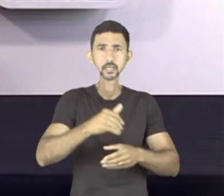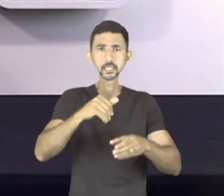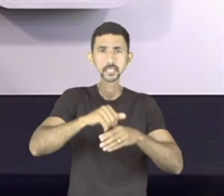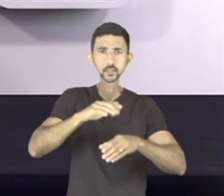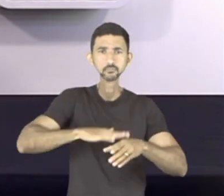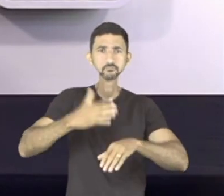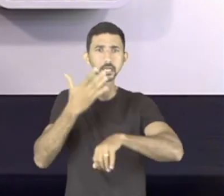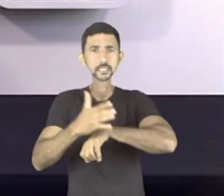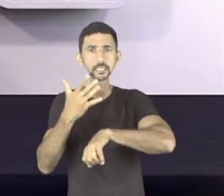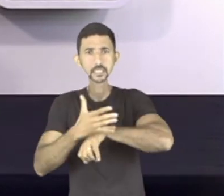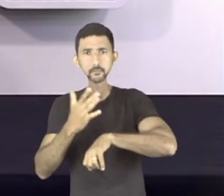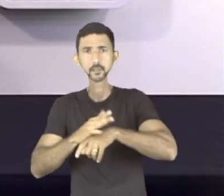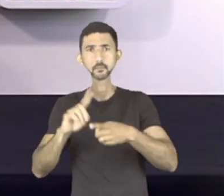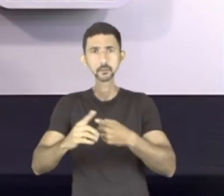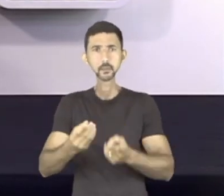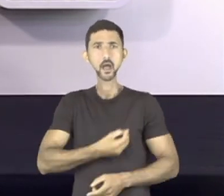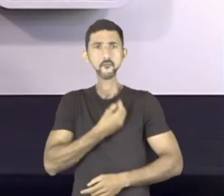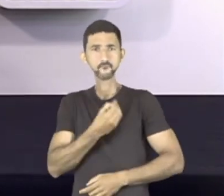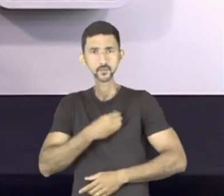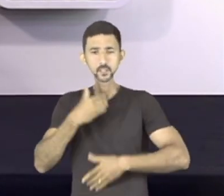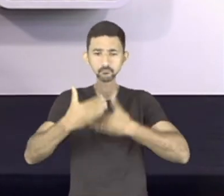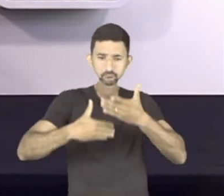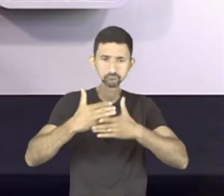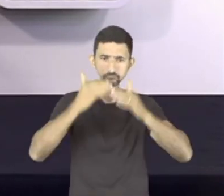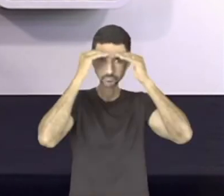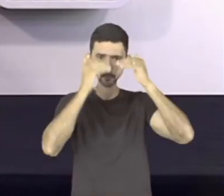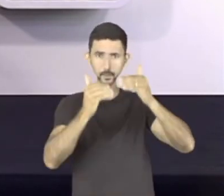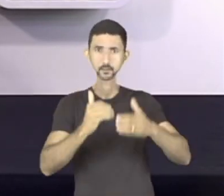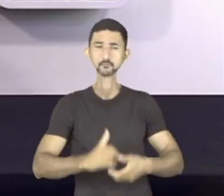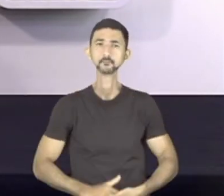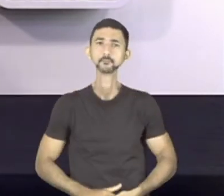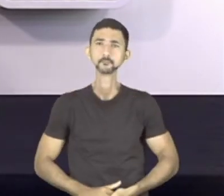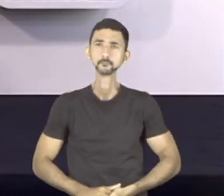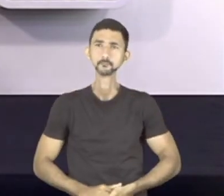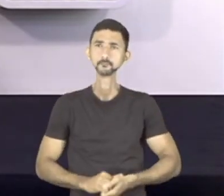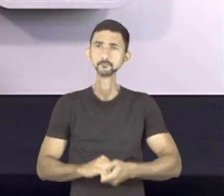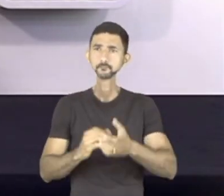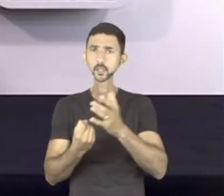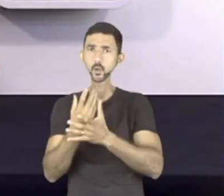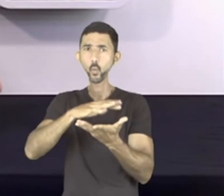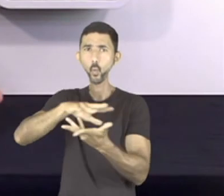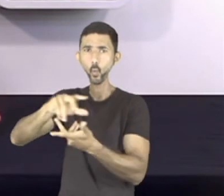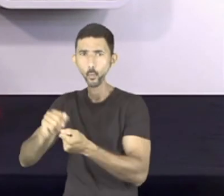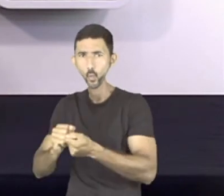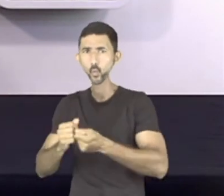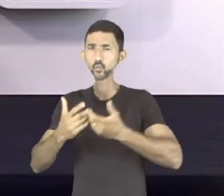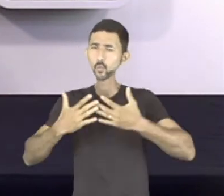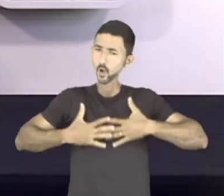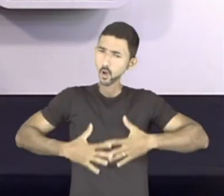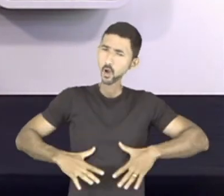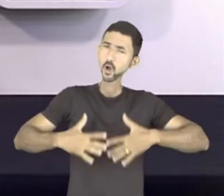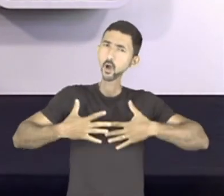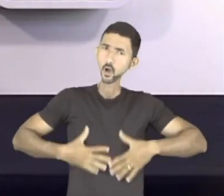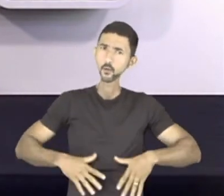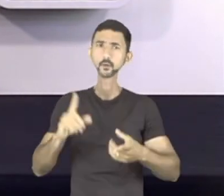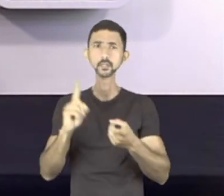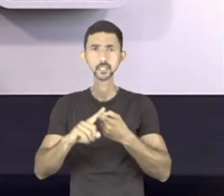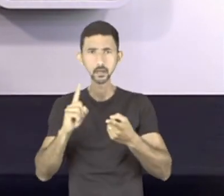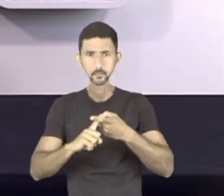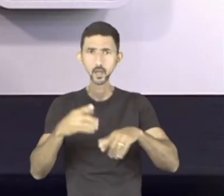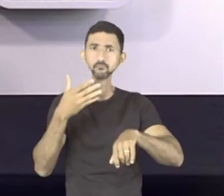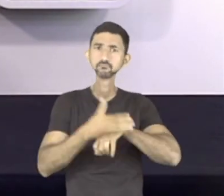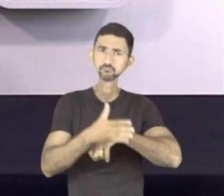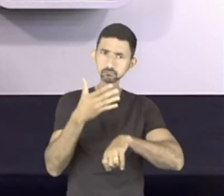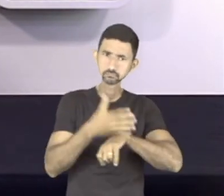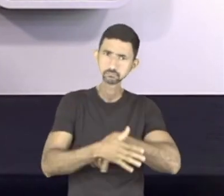dentro ali do treinamento, mas levar para a vida, tá? Construir um mundo mais pacífico também faz